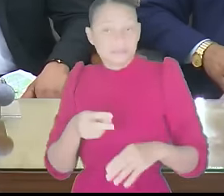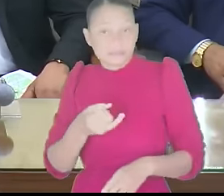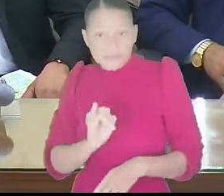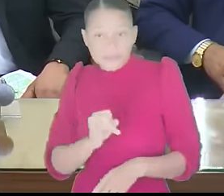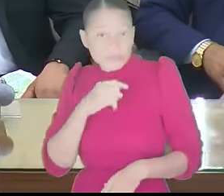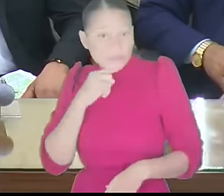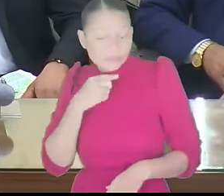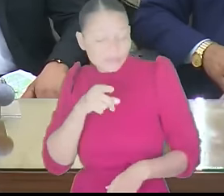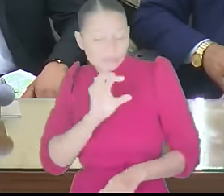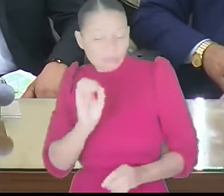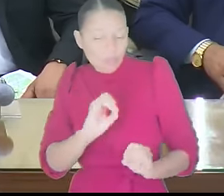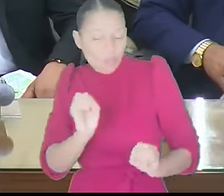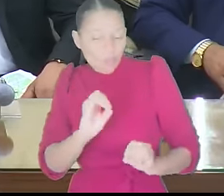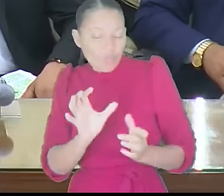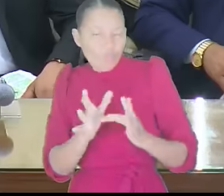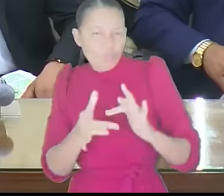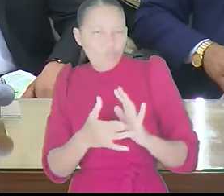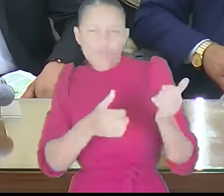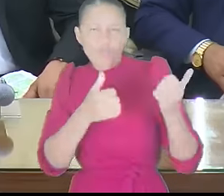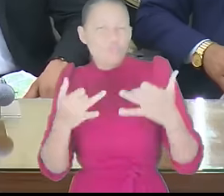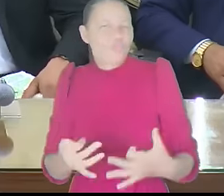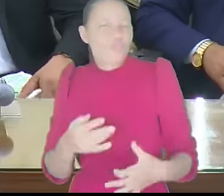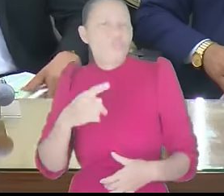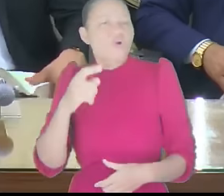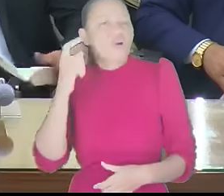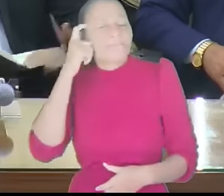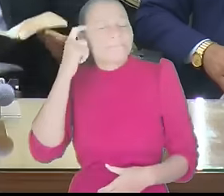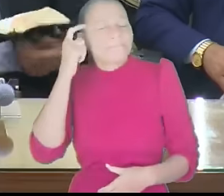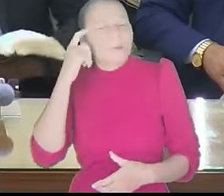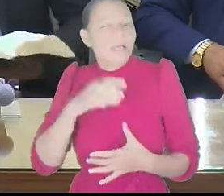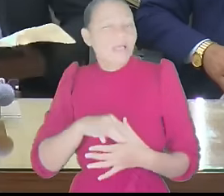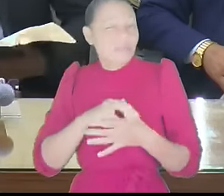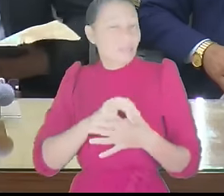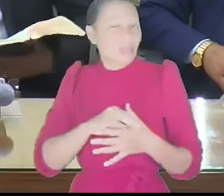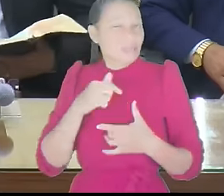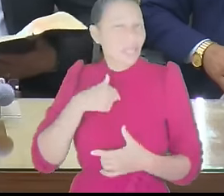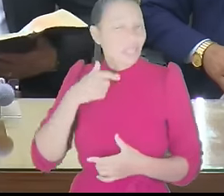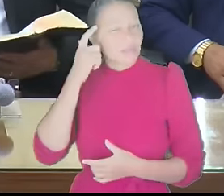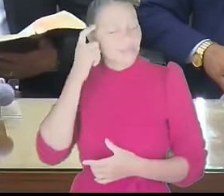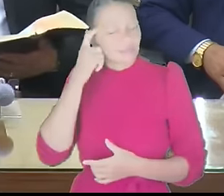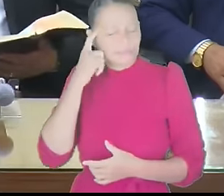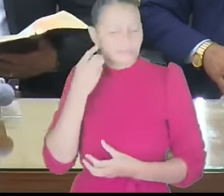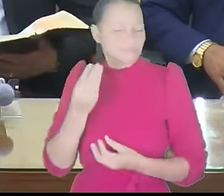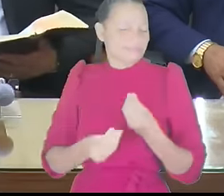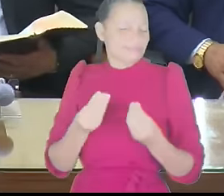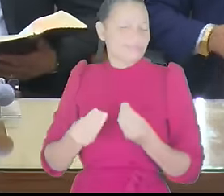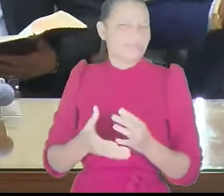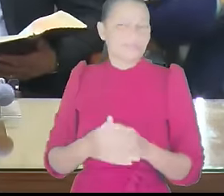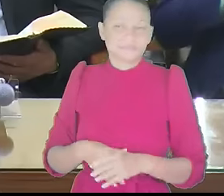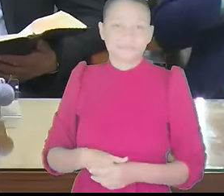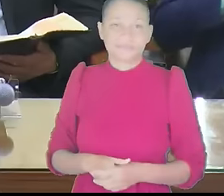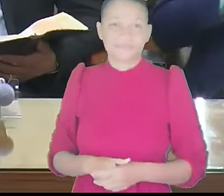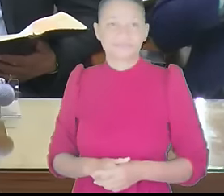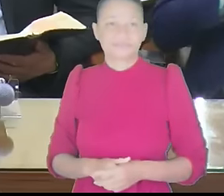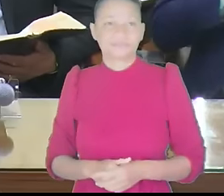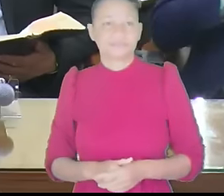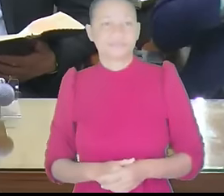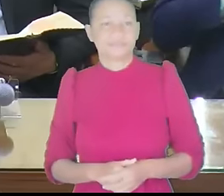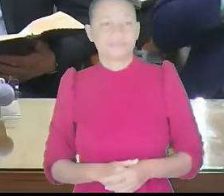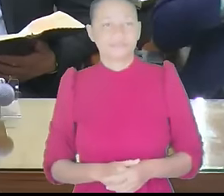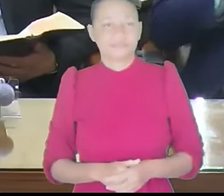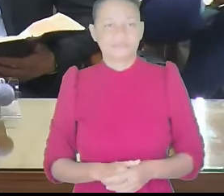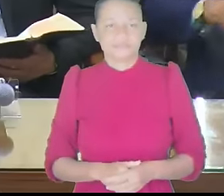fosse Jesus, e você, o que era que você diria na sua mente carnal, eu na minha mente carnal, o que era que nós diríamos ao povo?